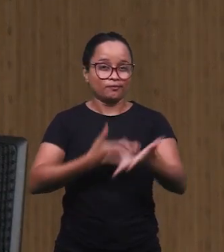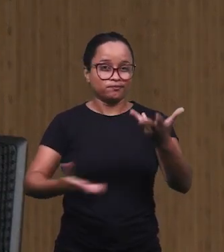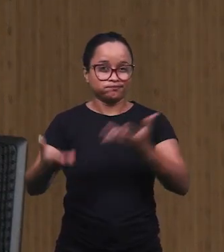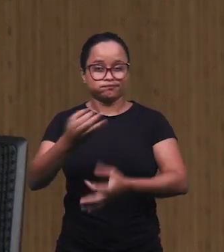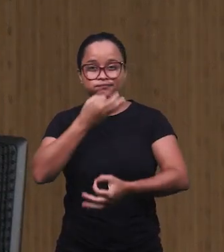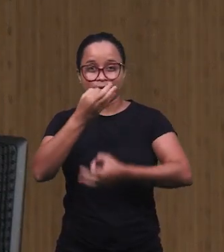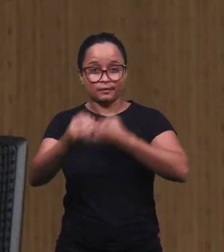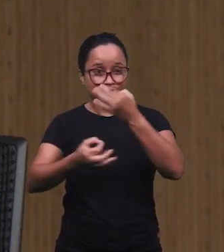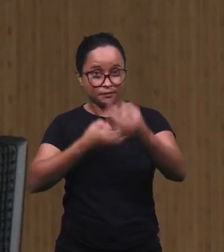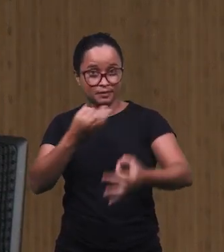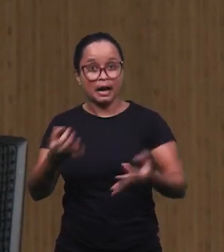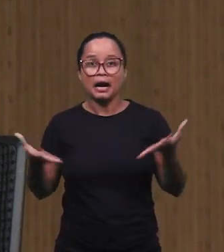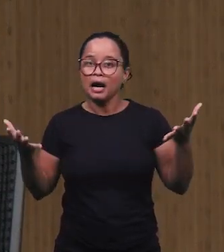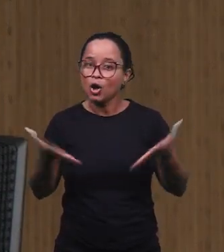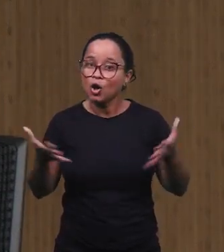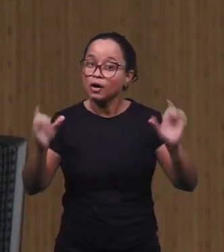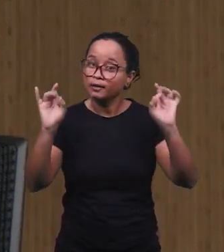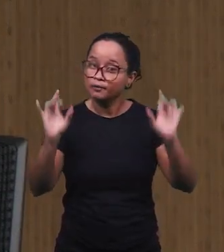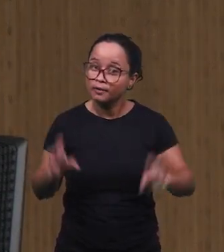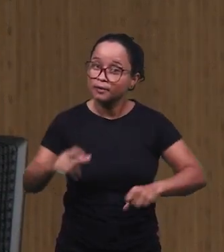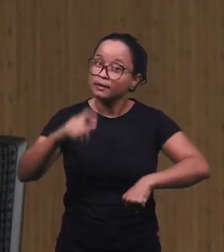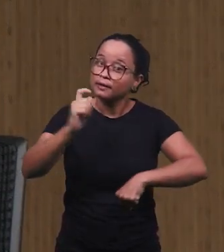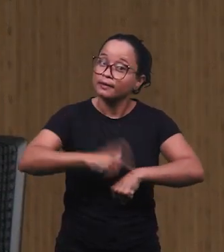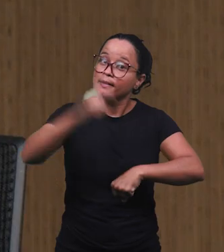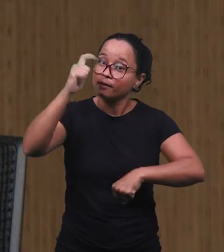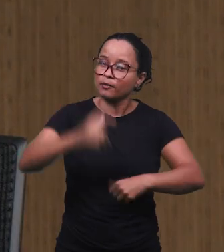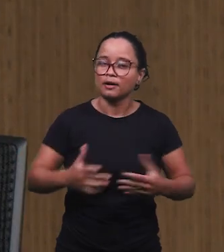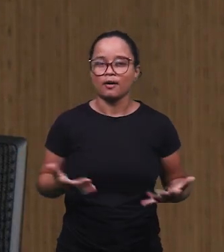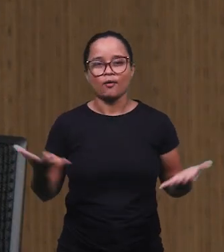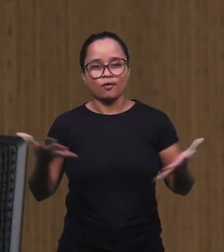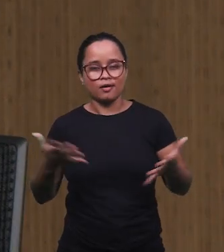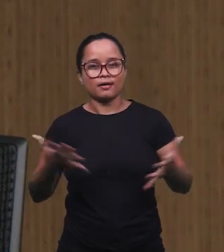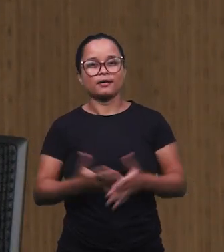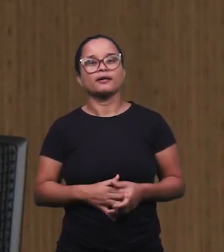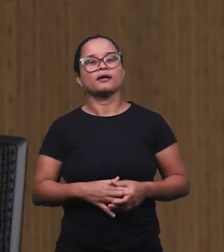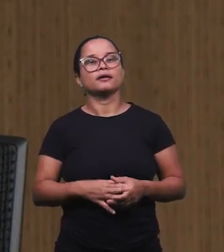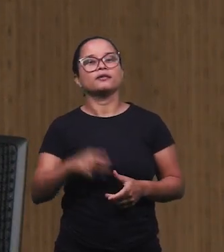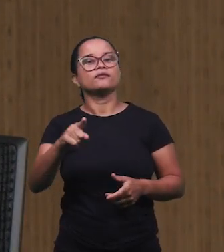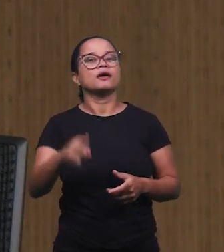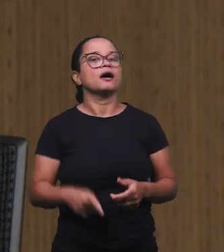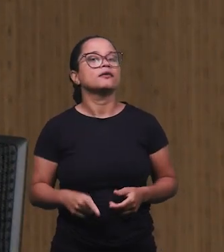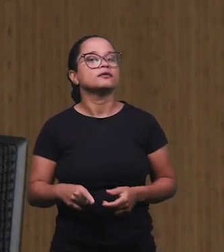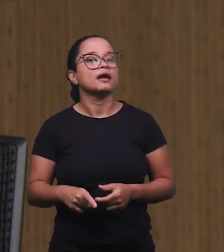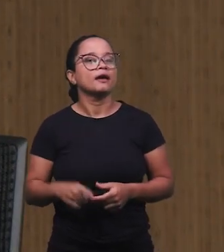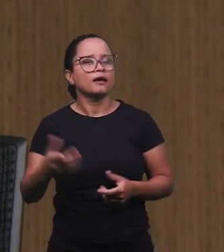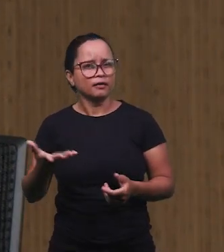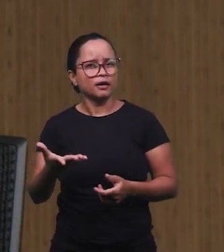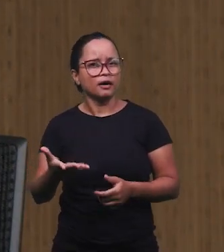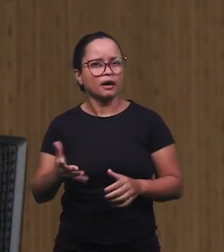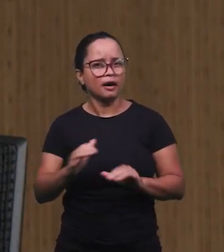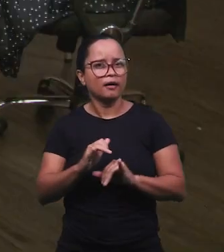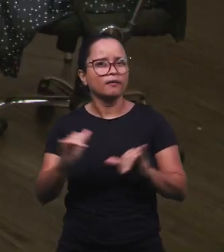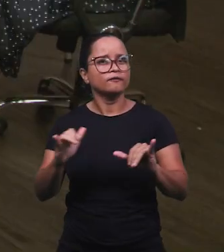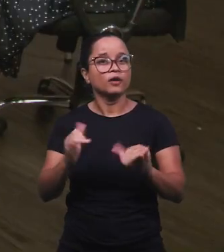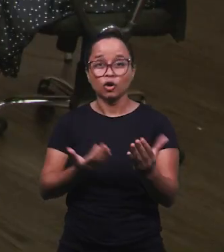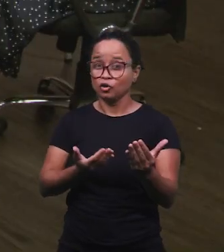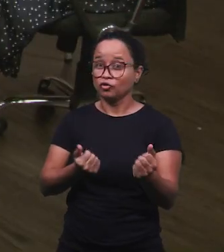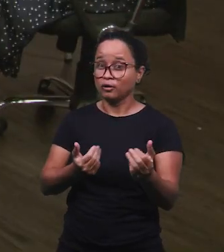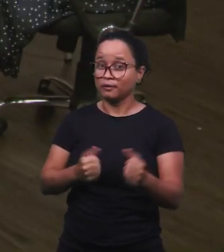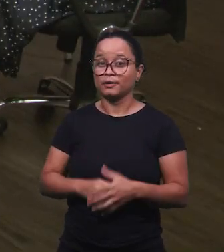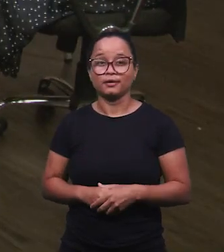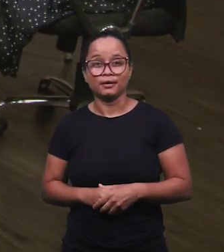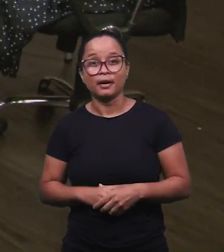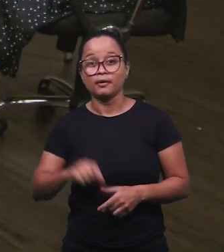link, comentar especialmente agora, em tempo real, aí você que está nos assistindo. Fala, jovem. Fala, jovem. Não esquece da vírgula, tá? Não esquece